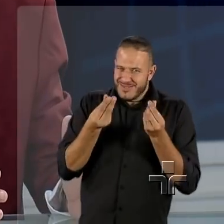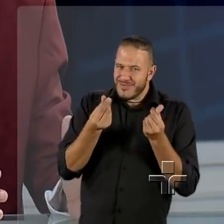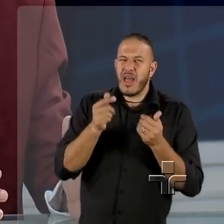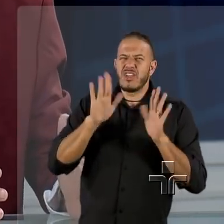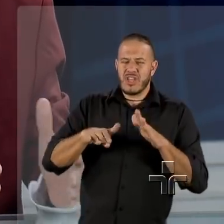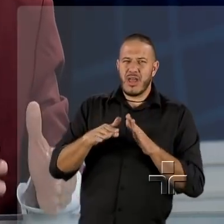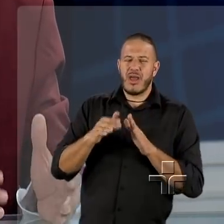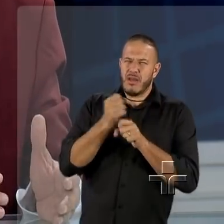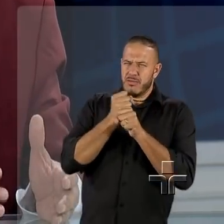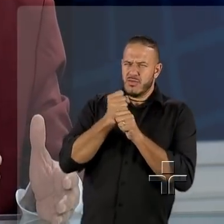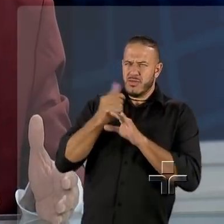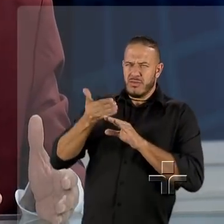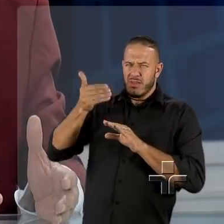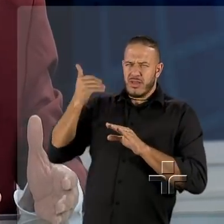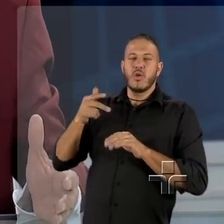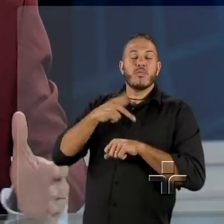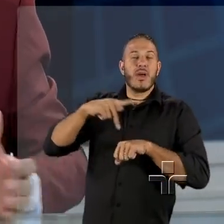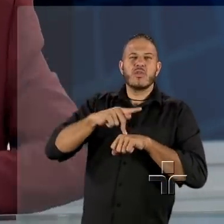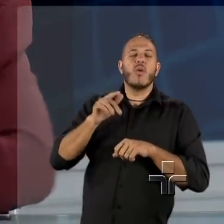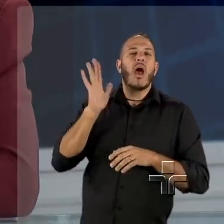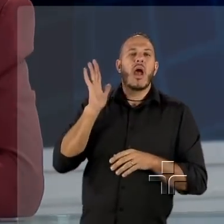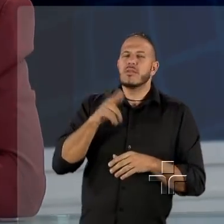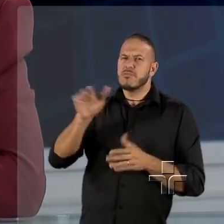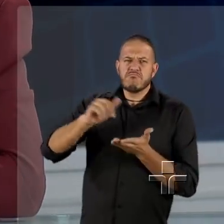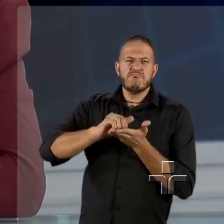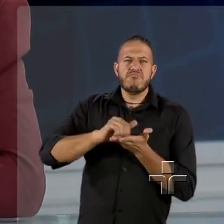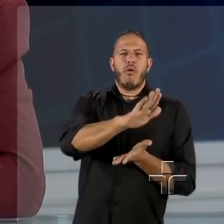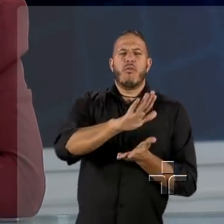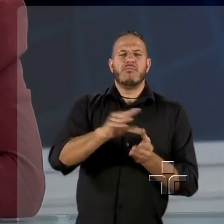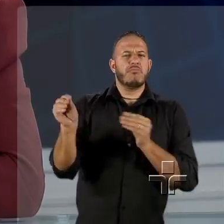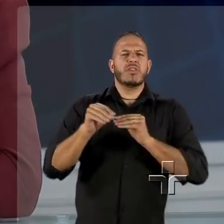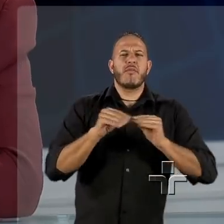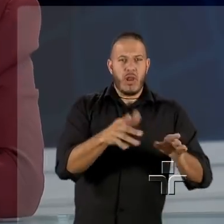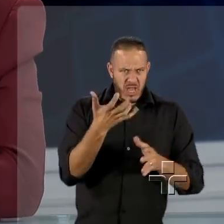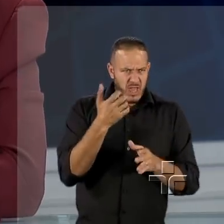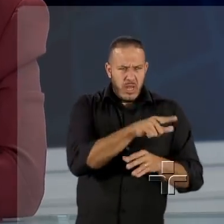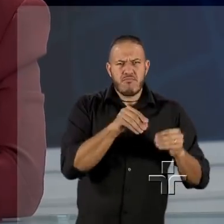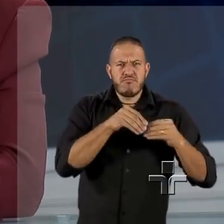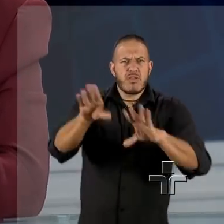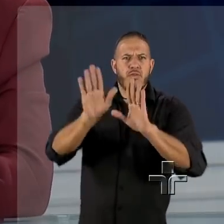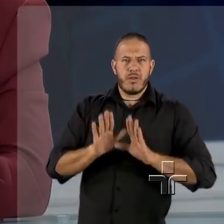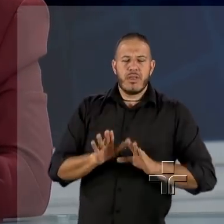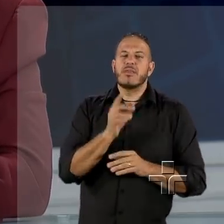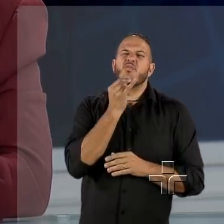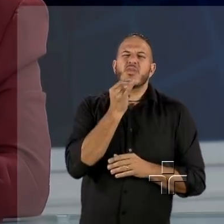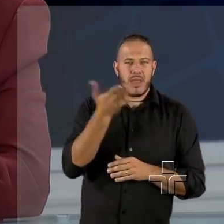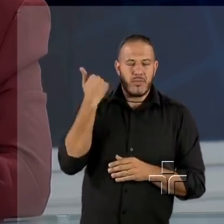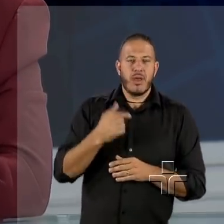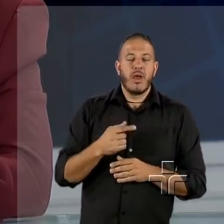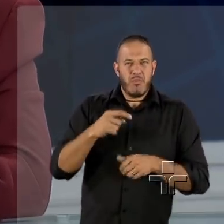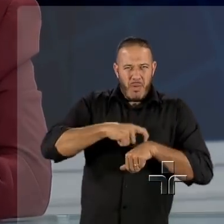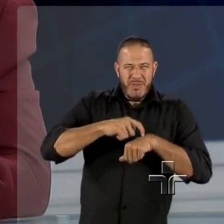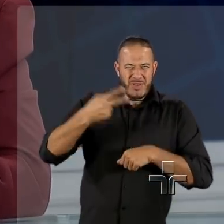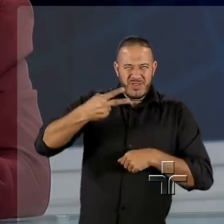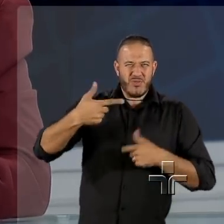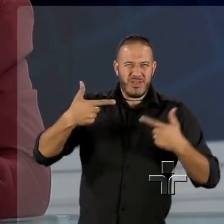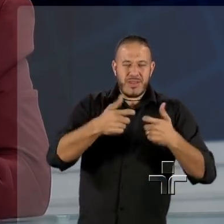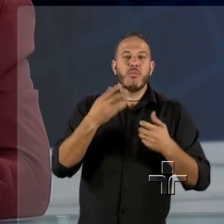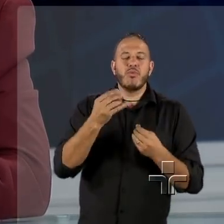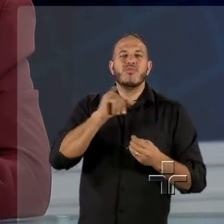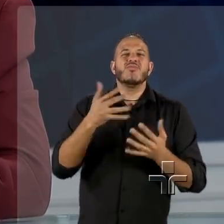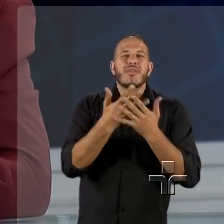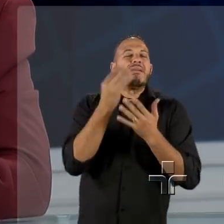desconforto e mostra a violência do processo. Por outro lado, as pessoas continuam querendo ir para os Estados Unidos, mesmo com